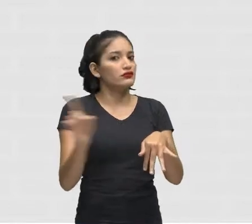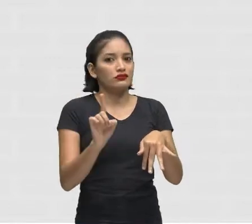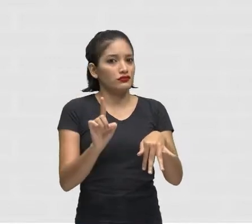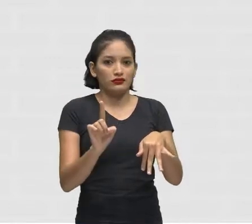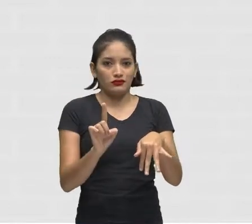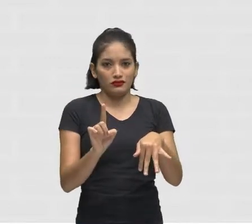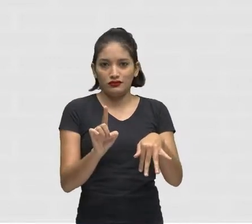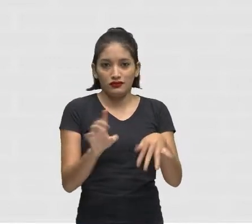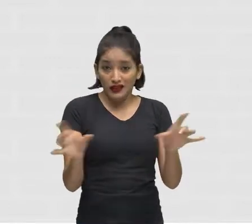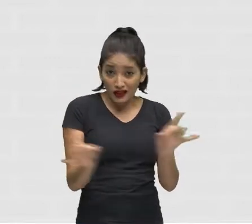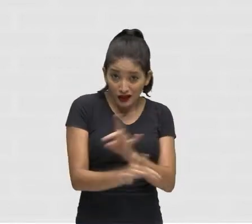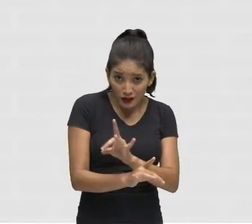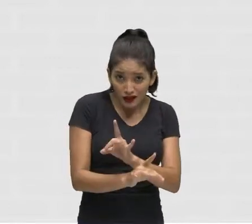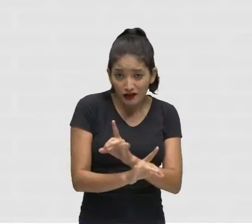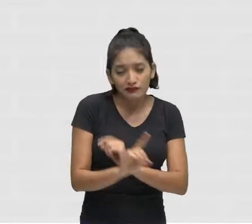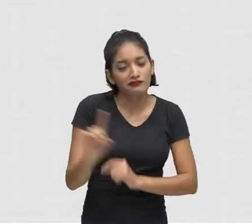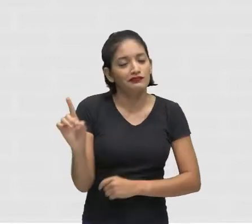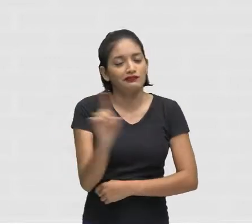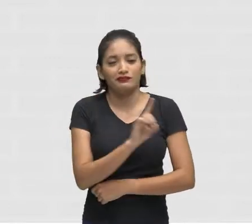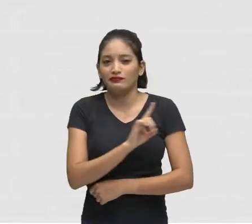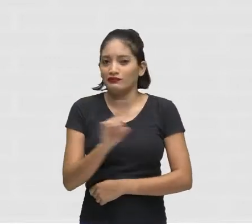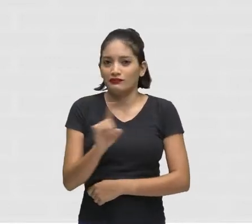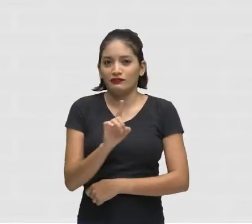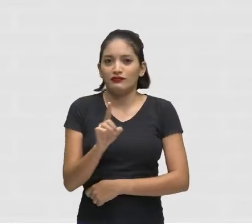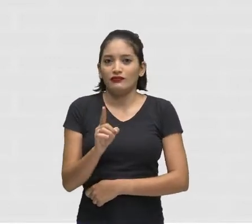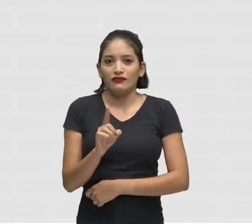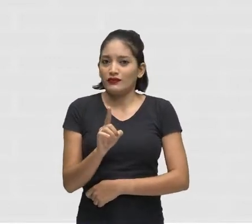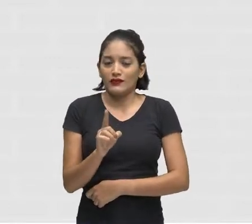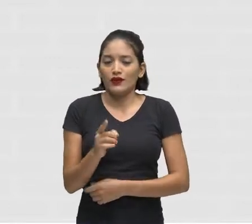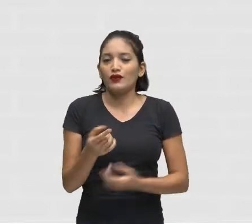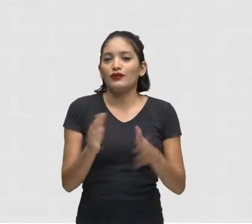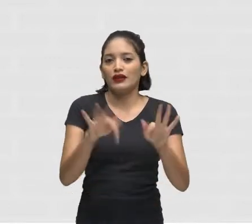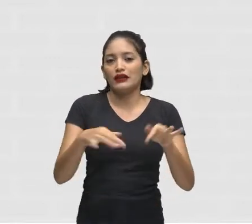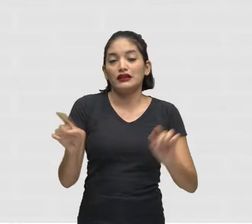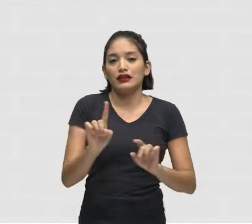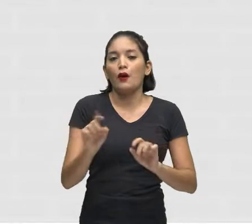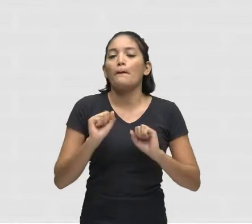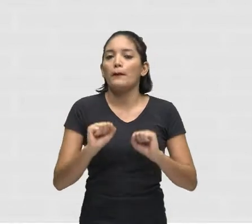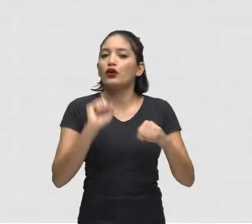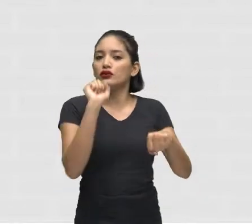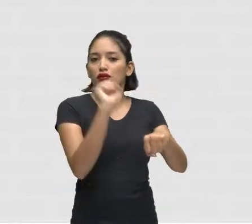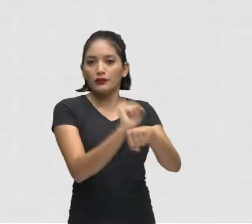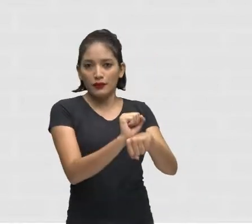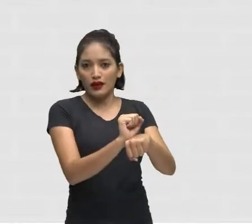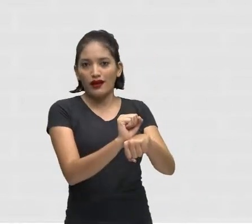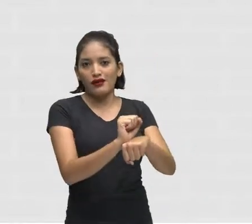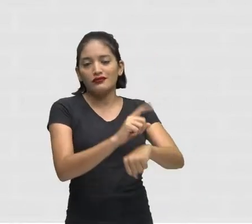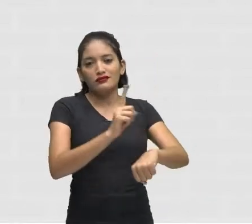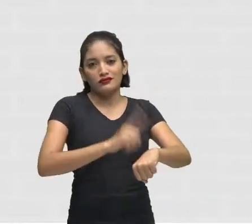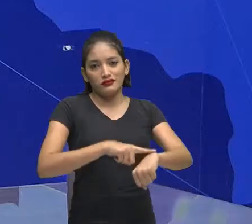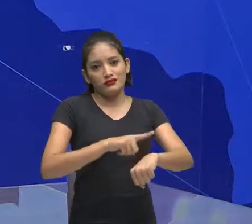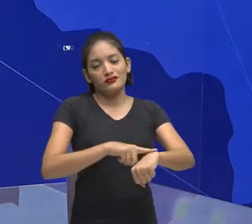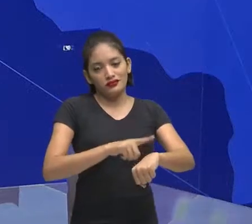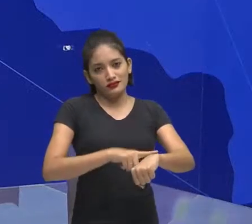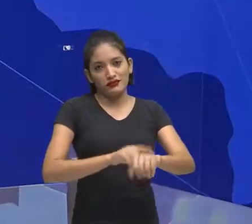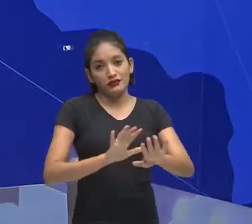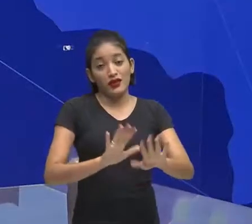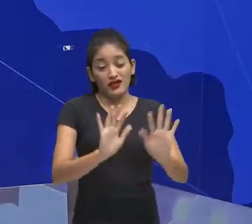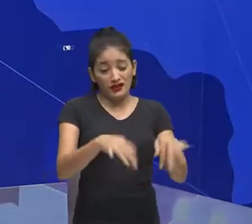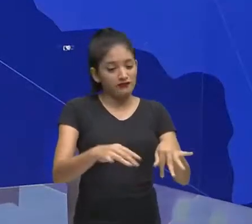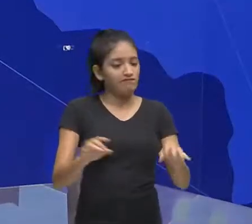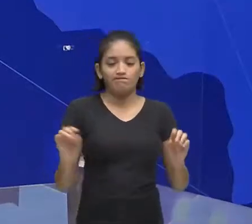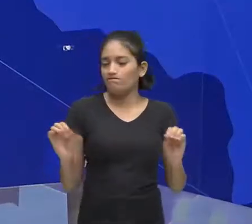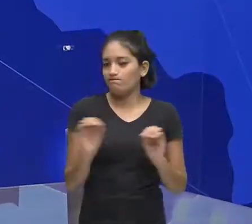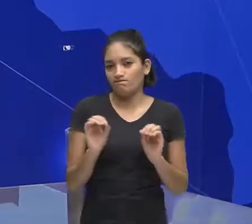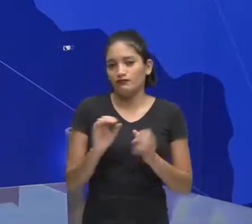encerra. Ele não fecha o ciclo, ele pode dar uma parada ali naquele momento, mas ele não termina isso.